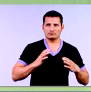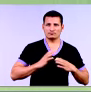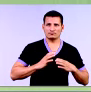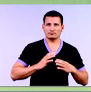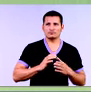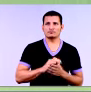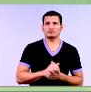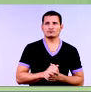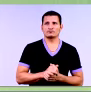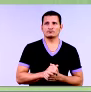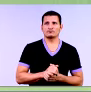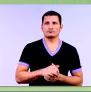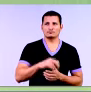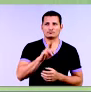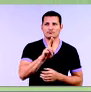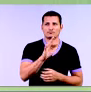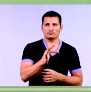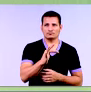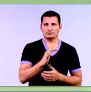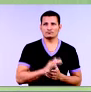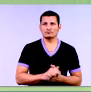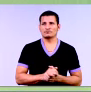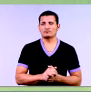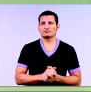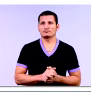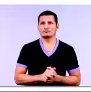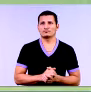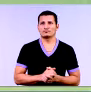cidade e UF.